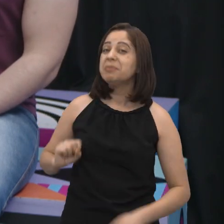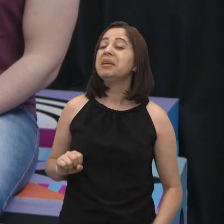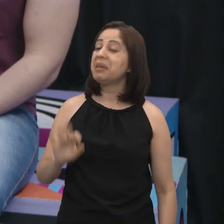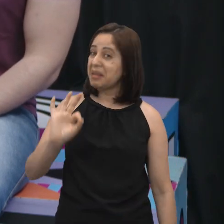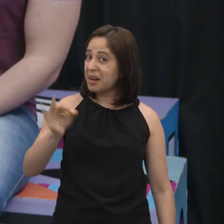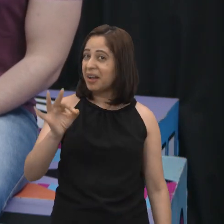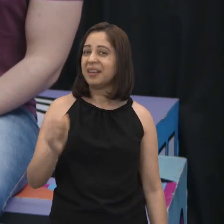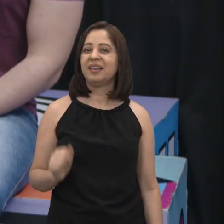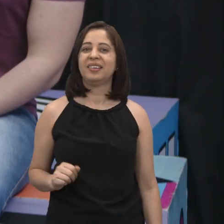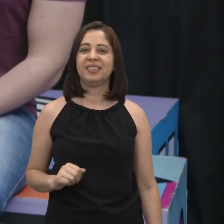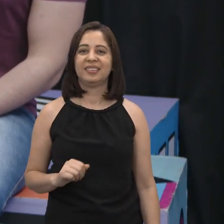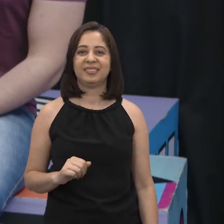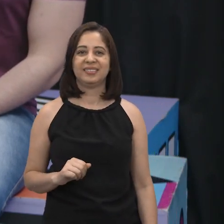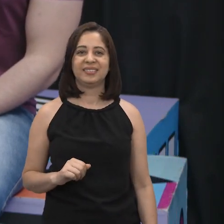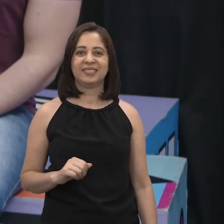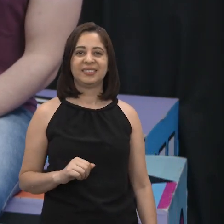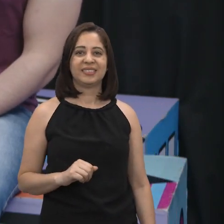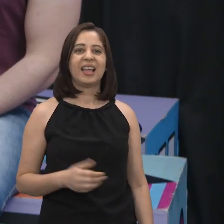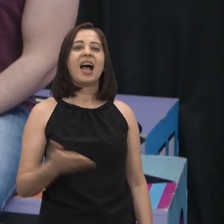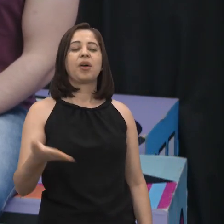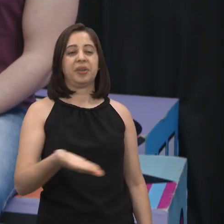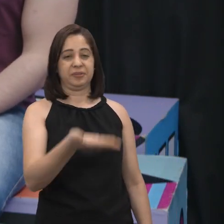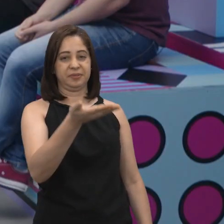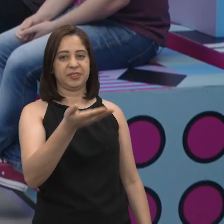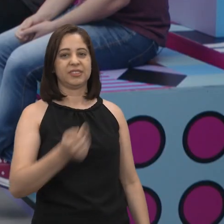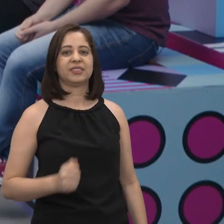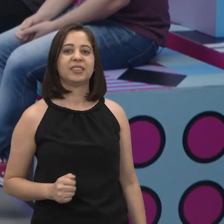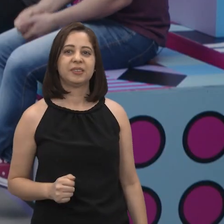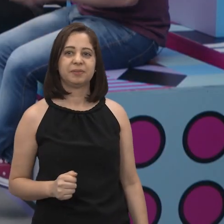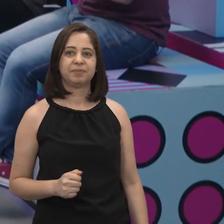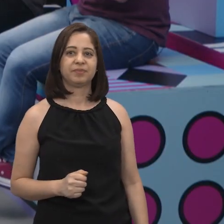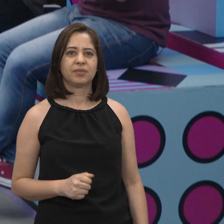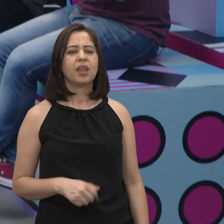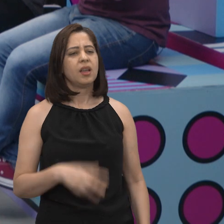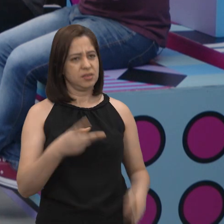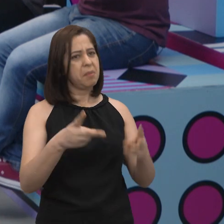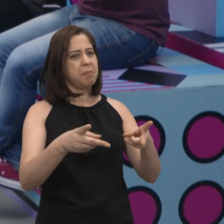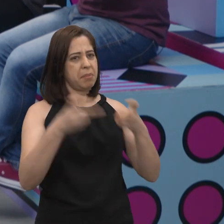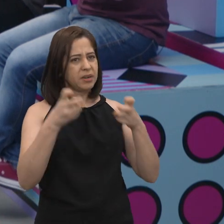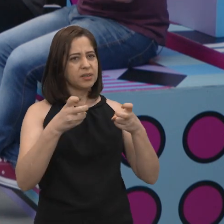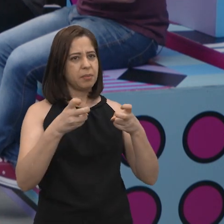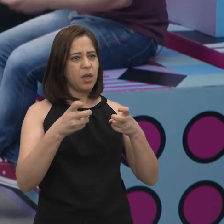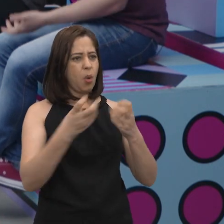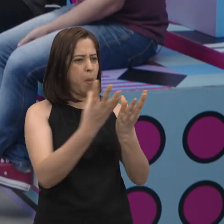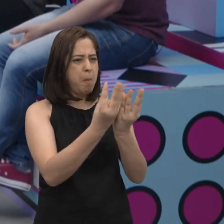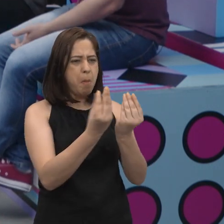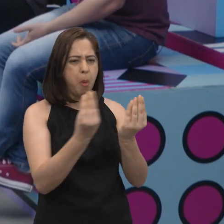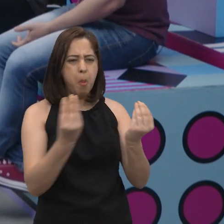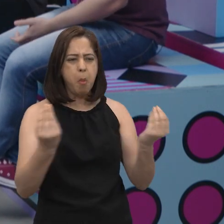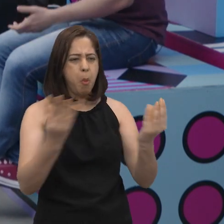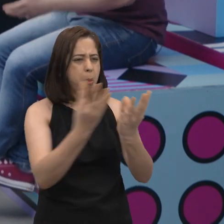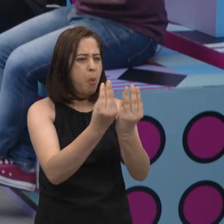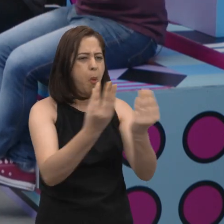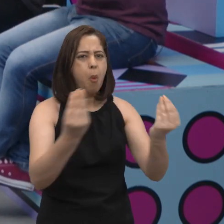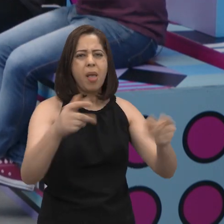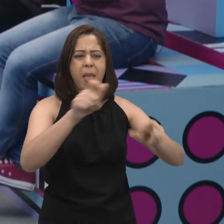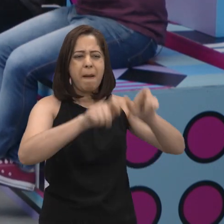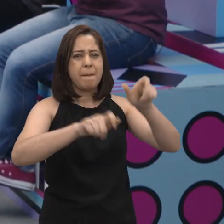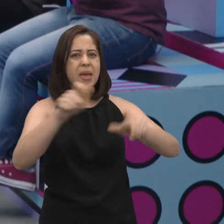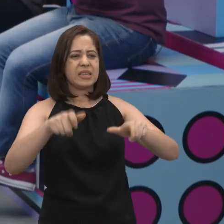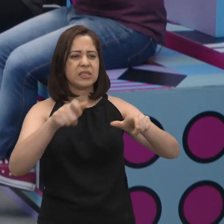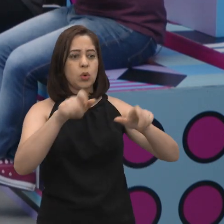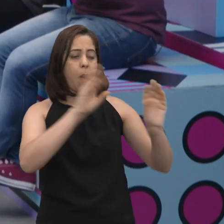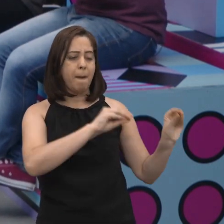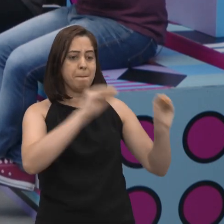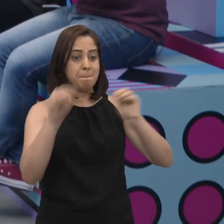São José. Agora eu quero jogar aqui para os nossos entrevistados a respeito disso, né? A gente vê que é muita gente que vem de fora, muita gente que se estabelece